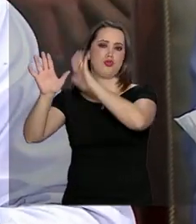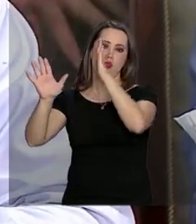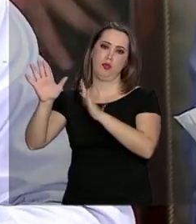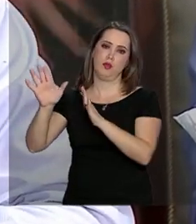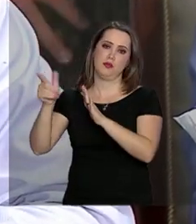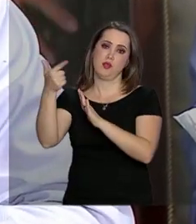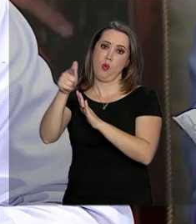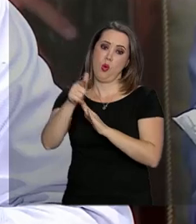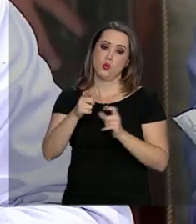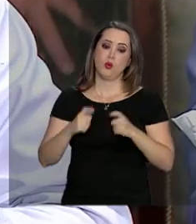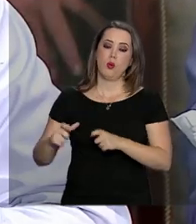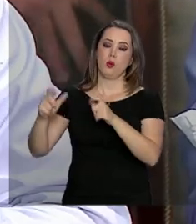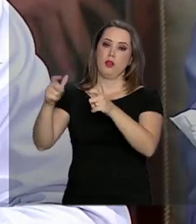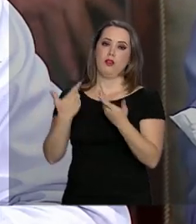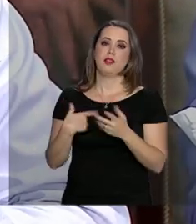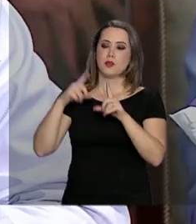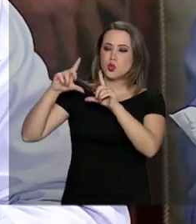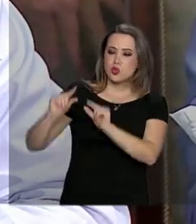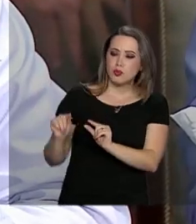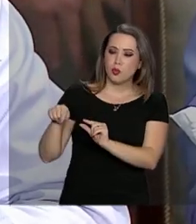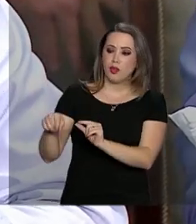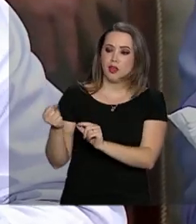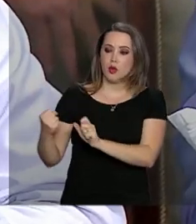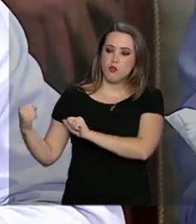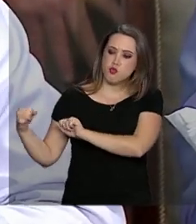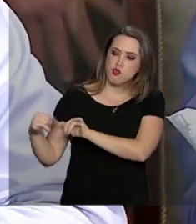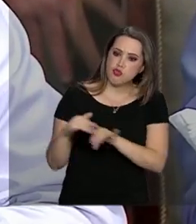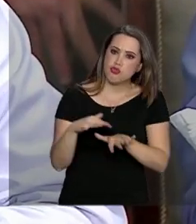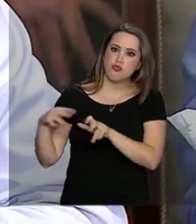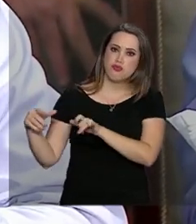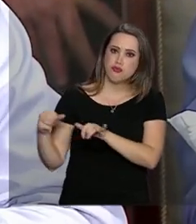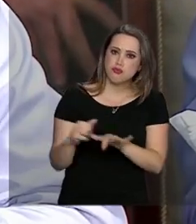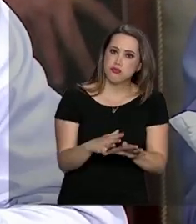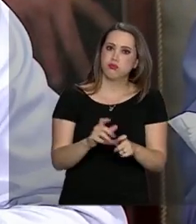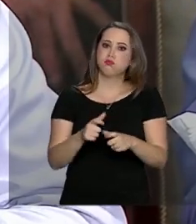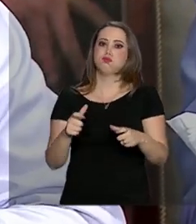da própria estrutura pública de Roraima e de Boa Vista, né?